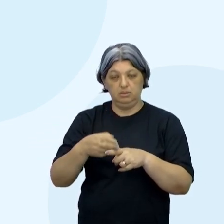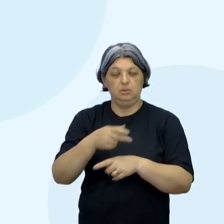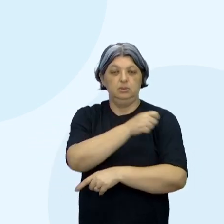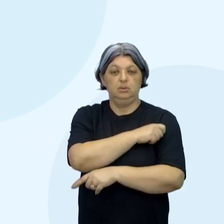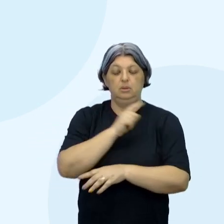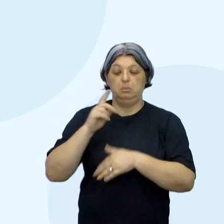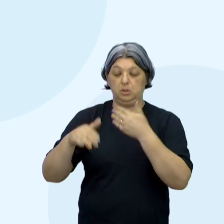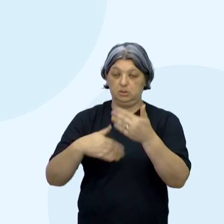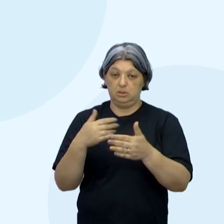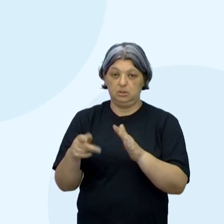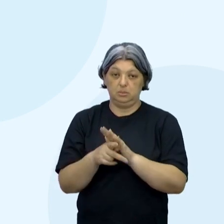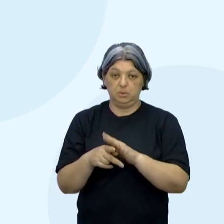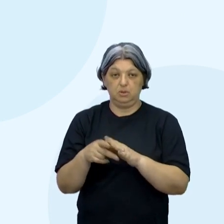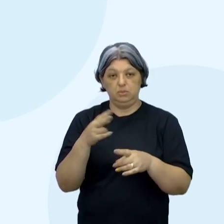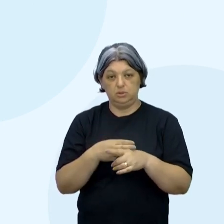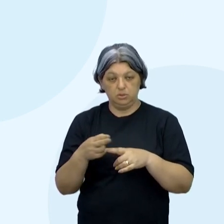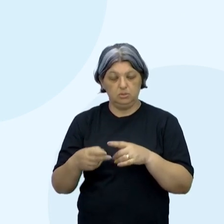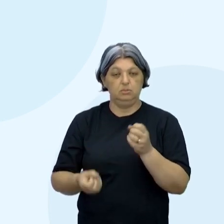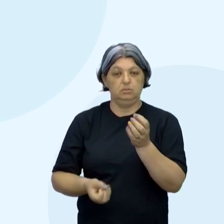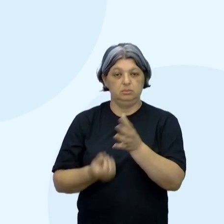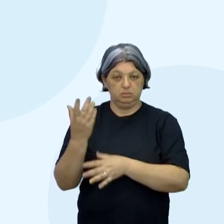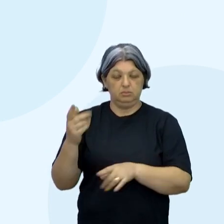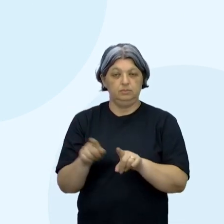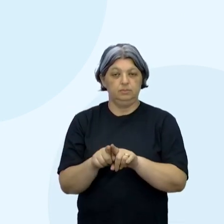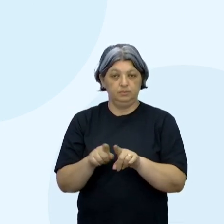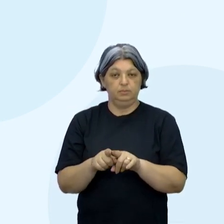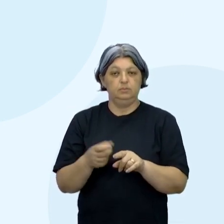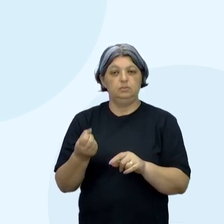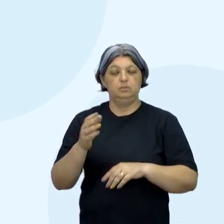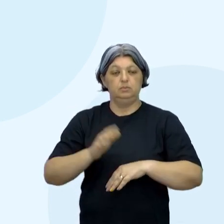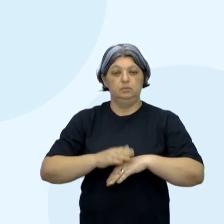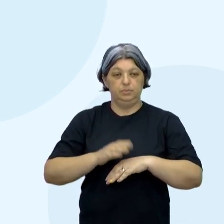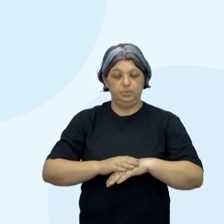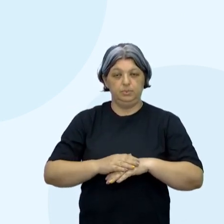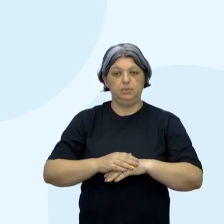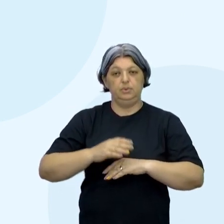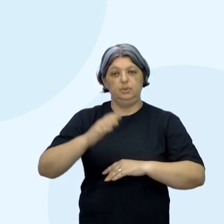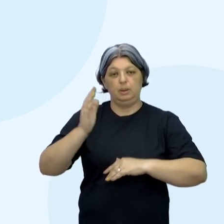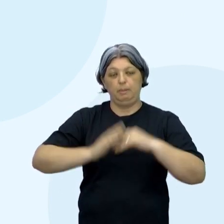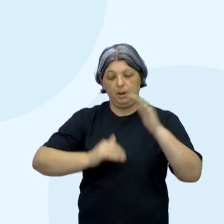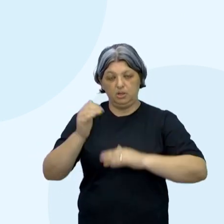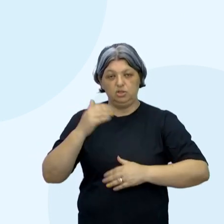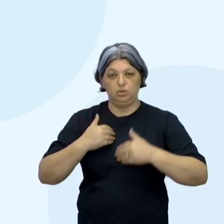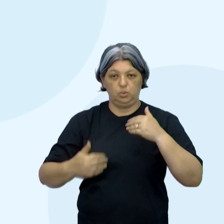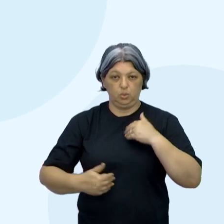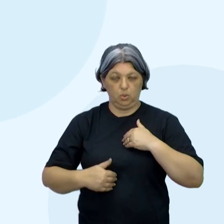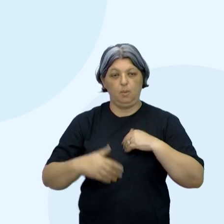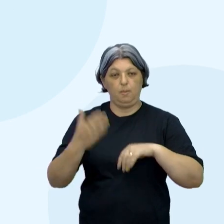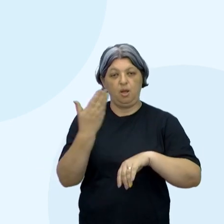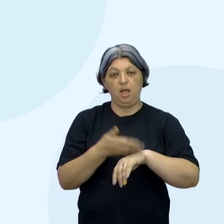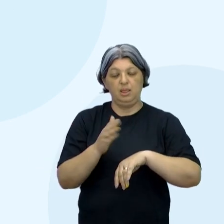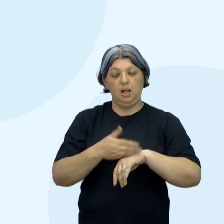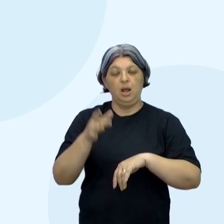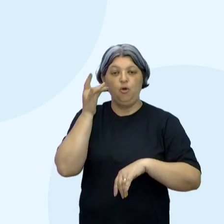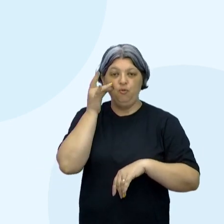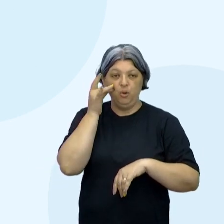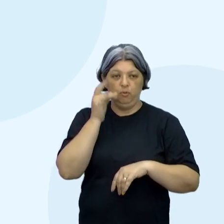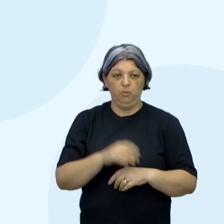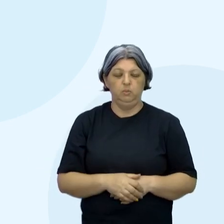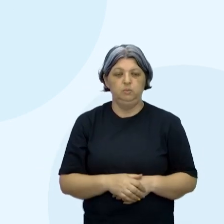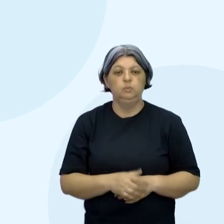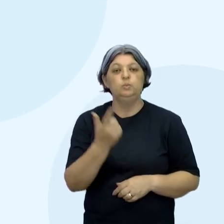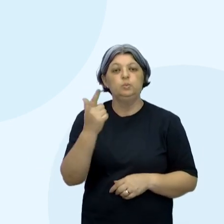de produção e edição ou realizar a prática corporal de luta ensaiada ao vivo. E aqui um